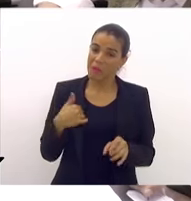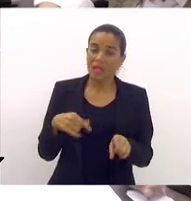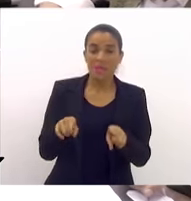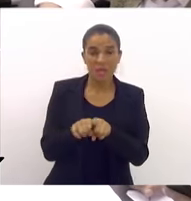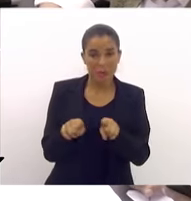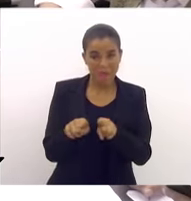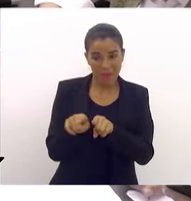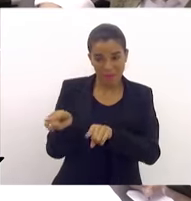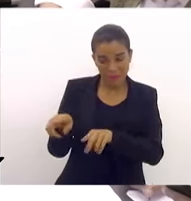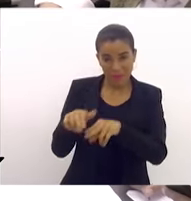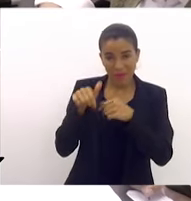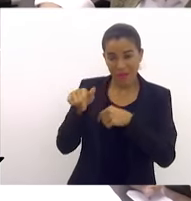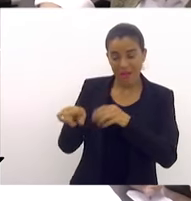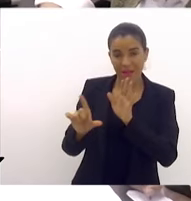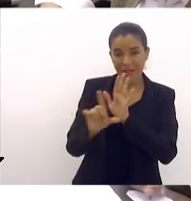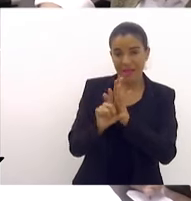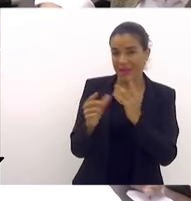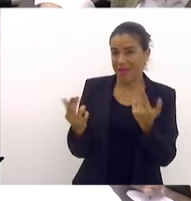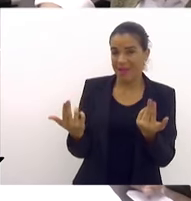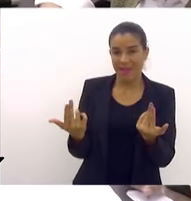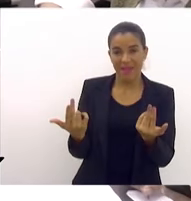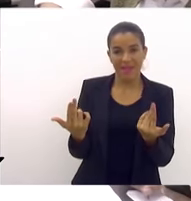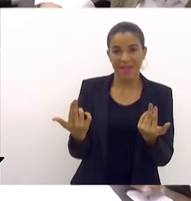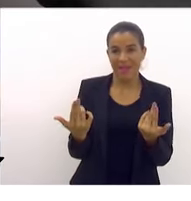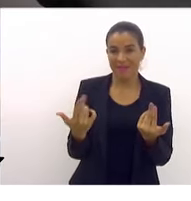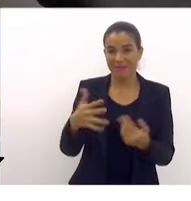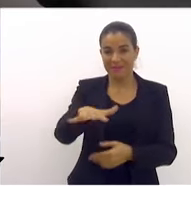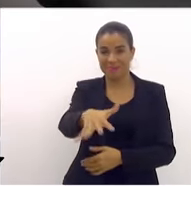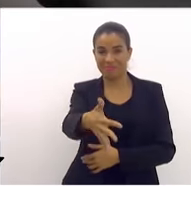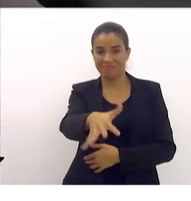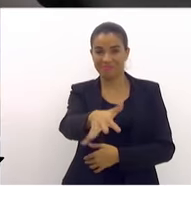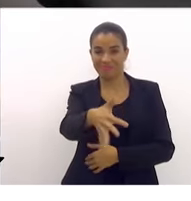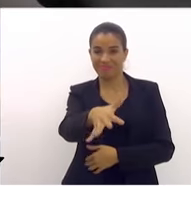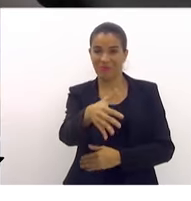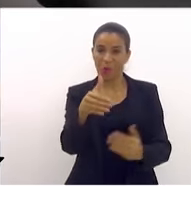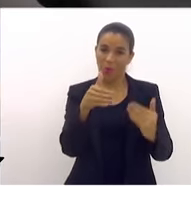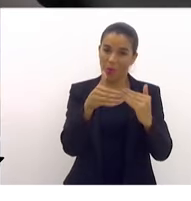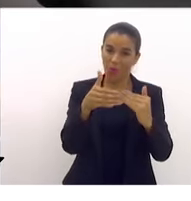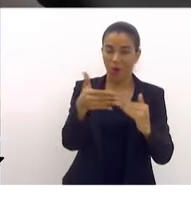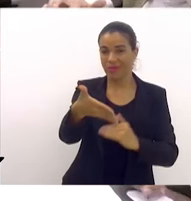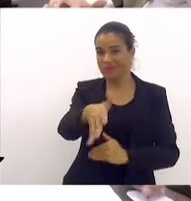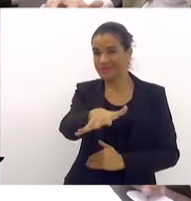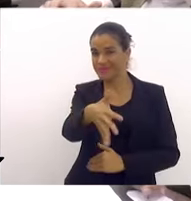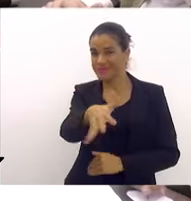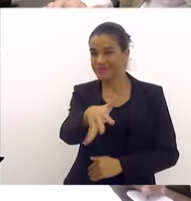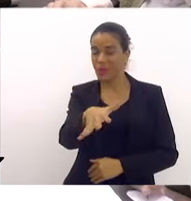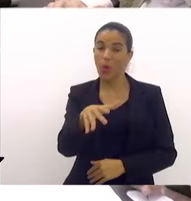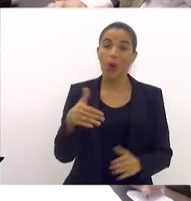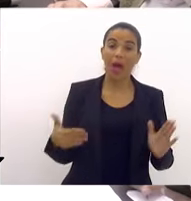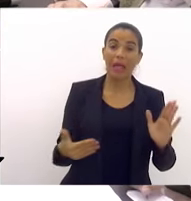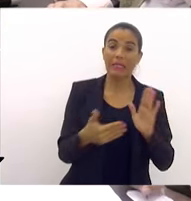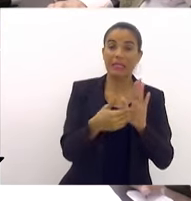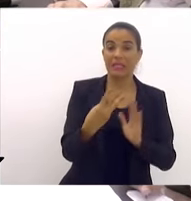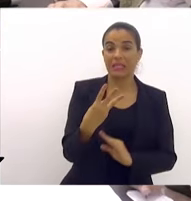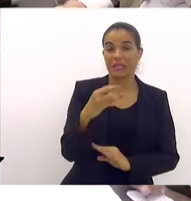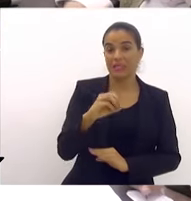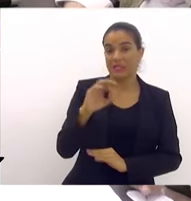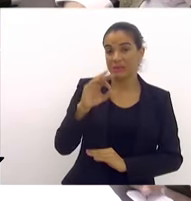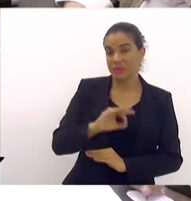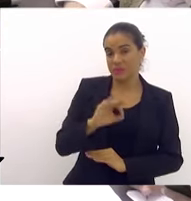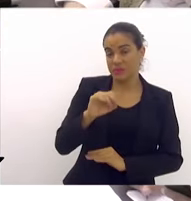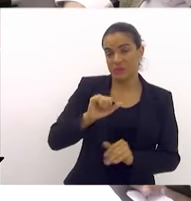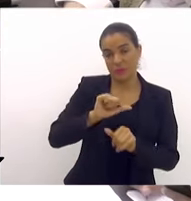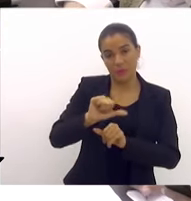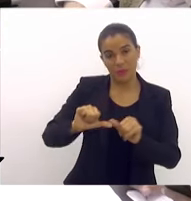esta lei aí, vale a mesma questão do princípio da razoabilidade. Verdade, verdade. Ou até 30%, talvez corrigir